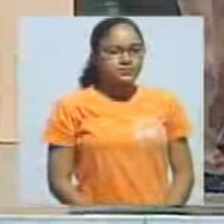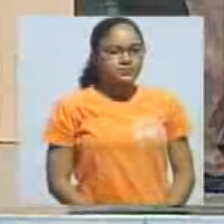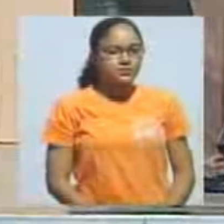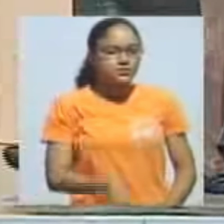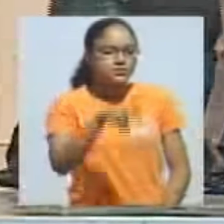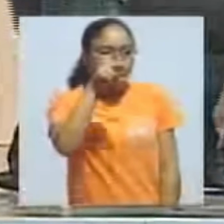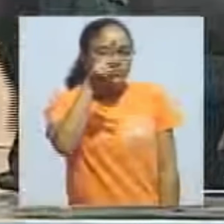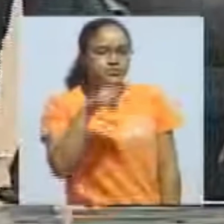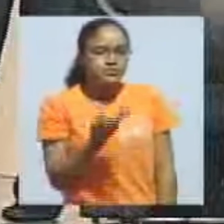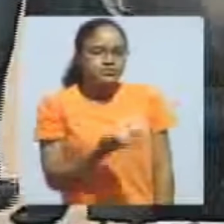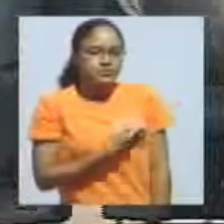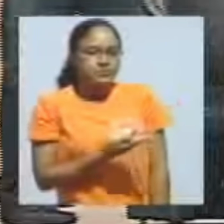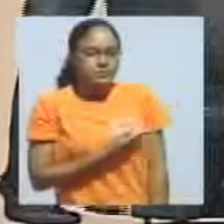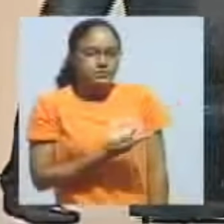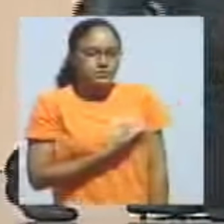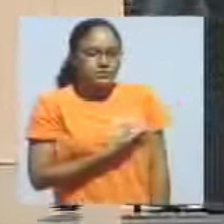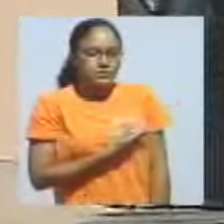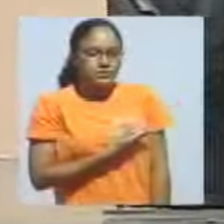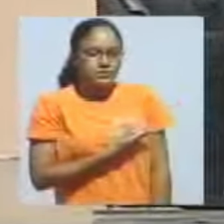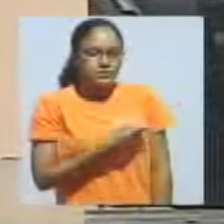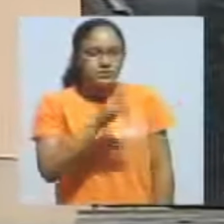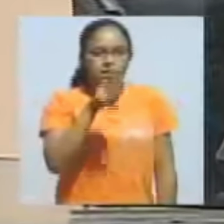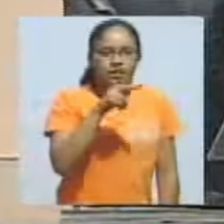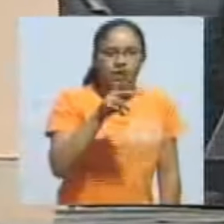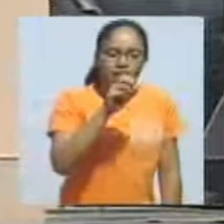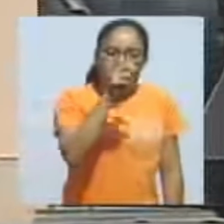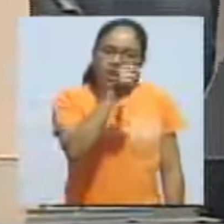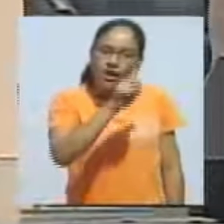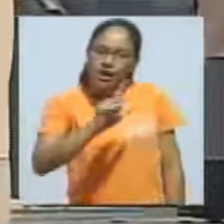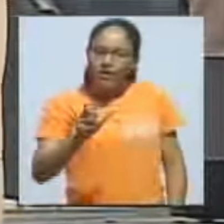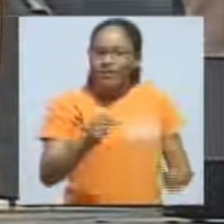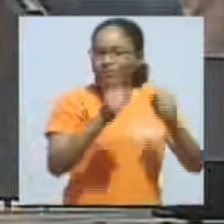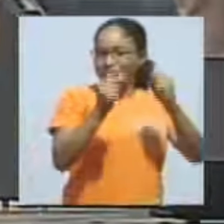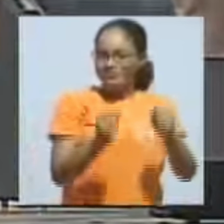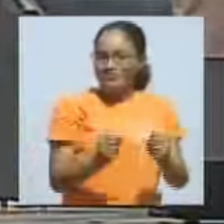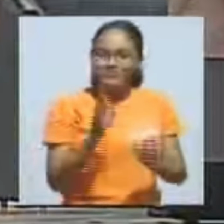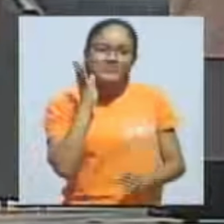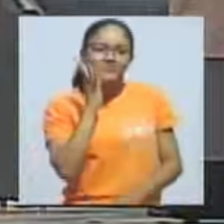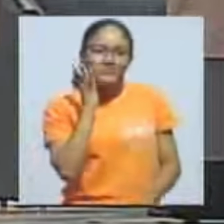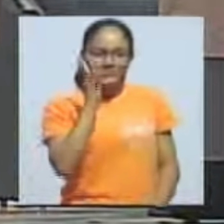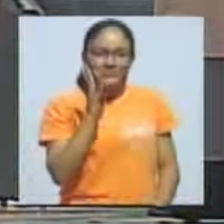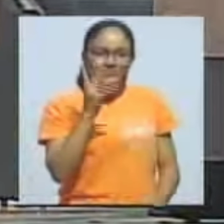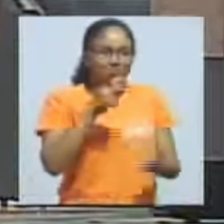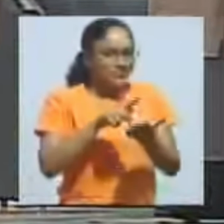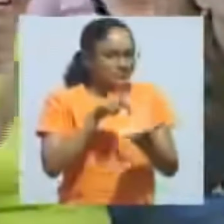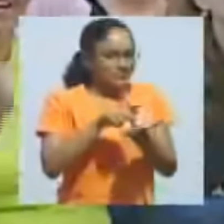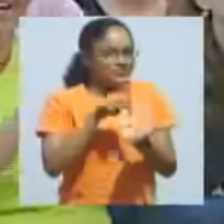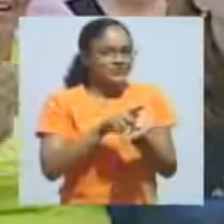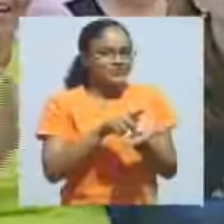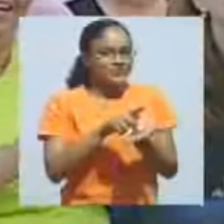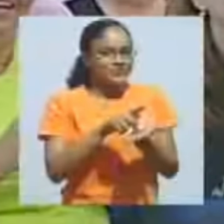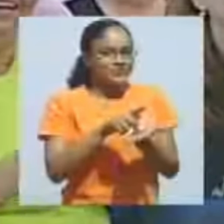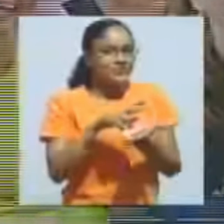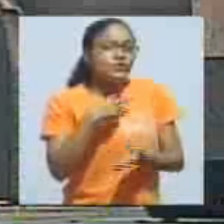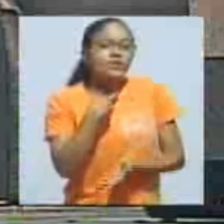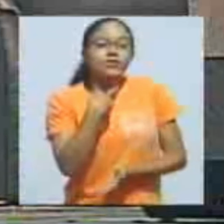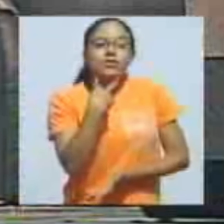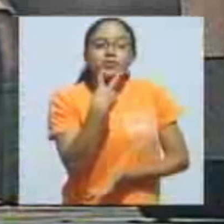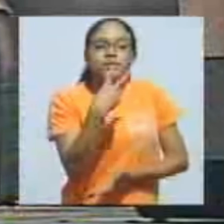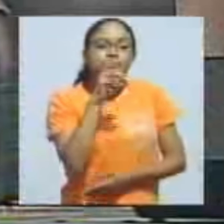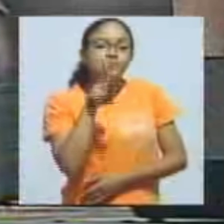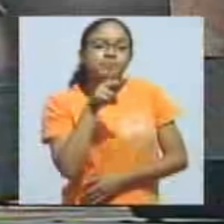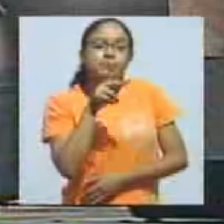Gente, o Padre Léo pode ou não pode pregar? Olha a voz dele, olha a voz dele. Ele